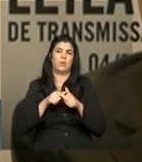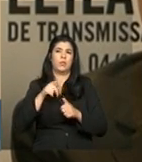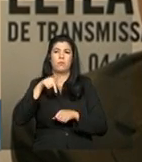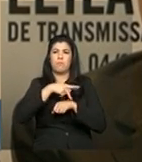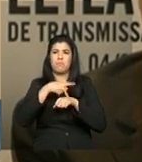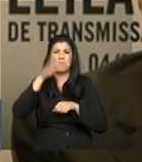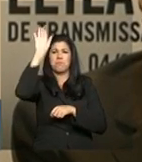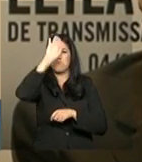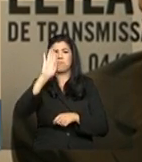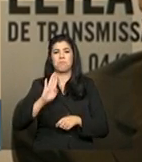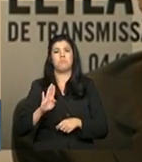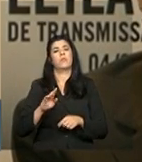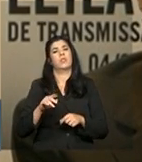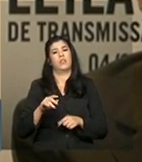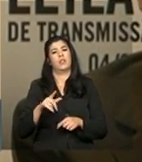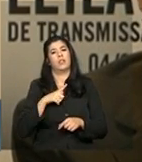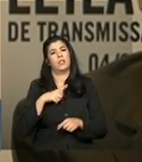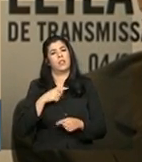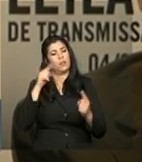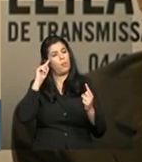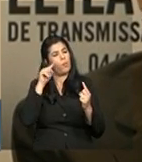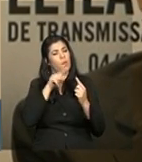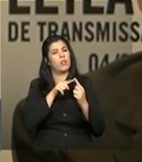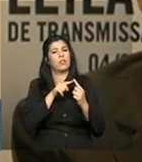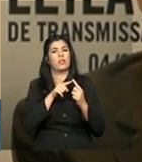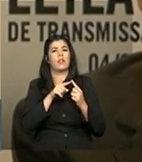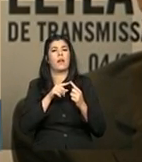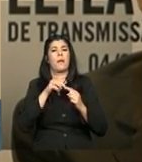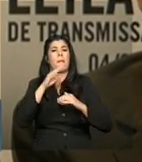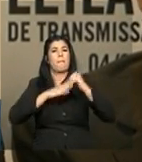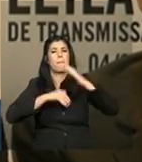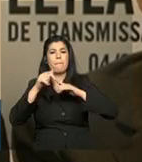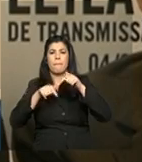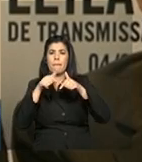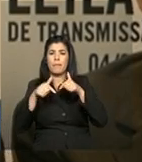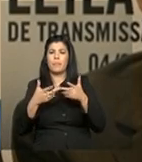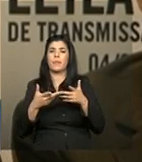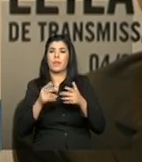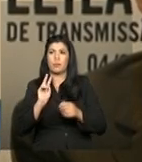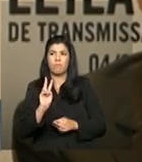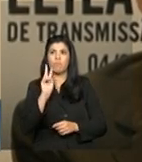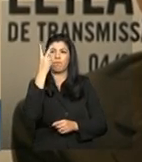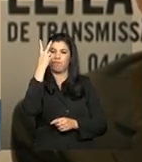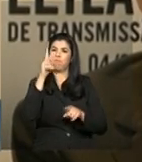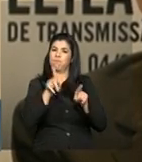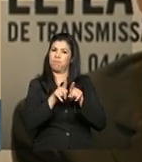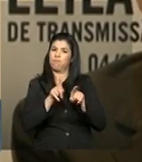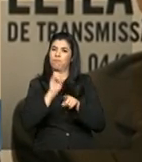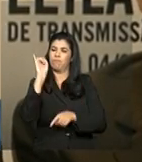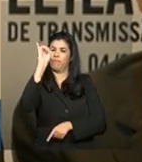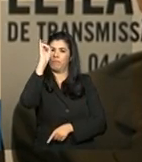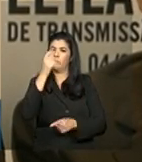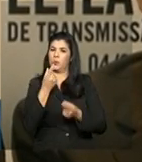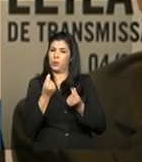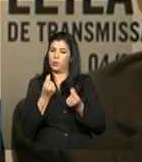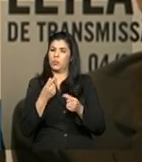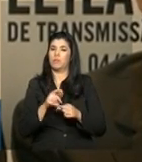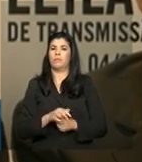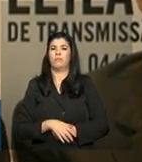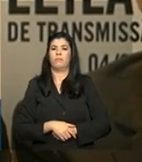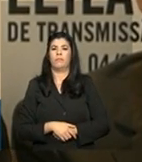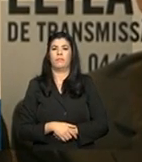De tal sorte que esse item específico, mão de obras, sofreu uma valoração para refletir um pouco essas